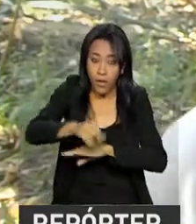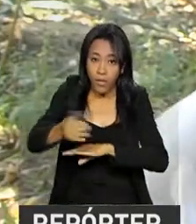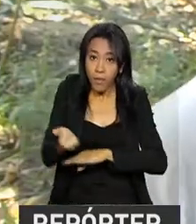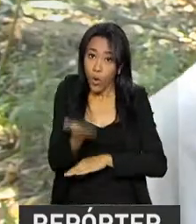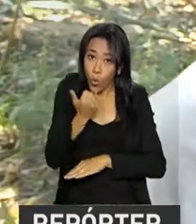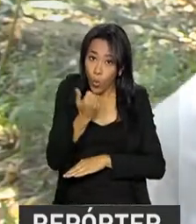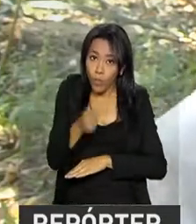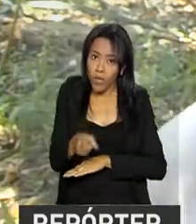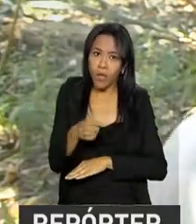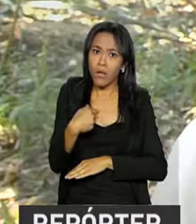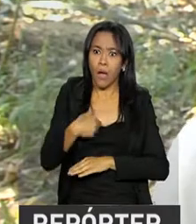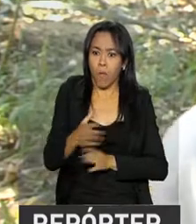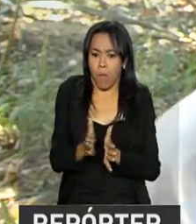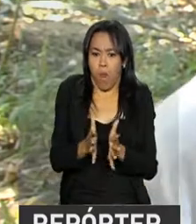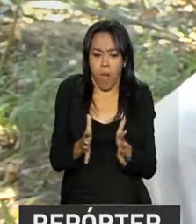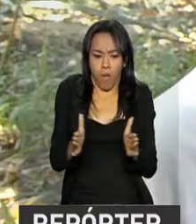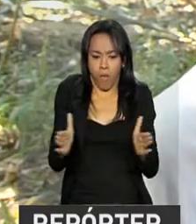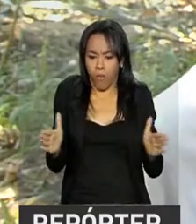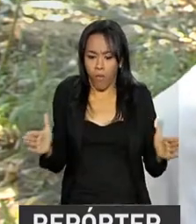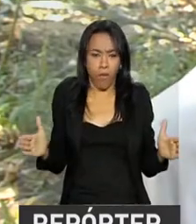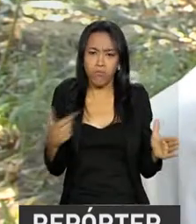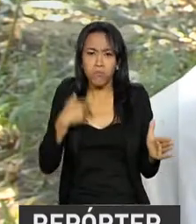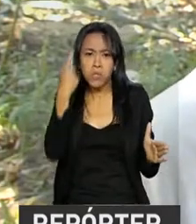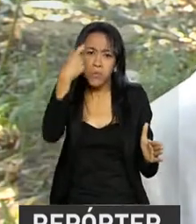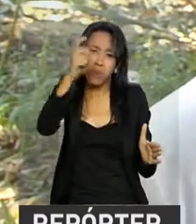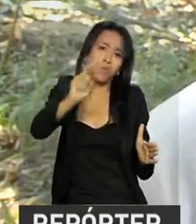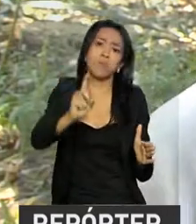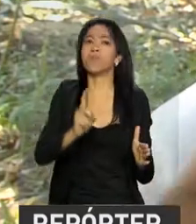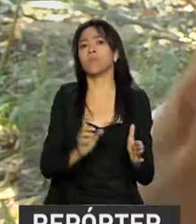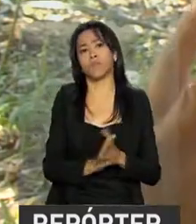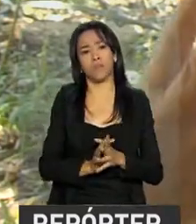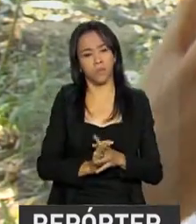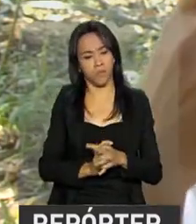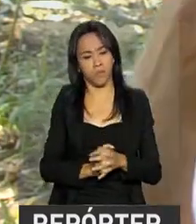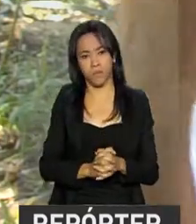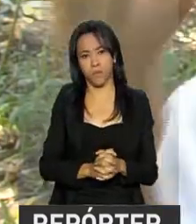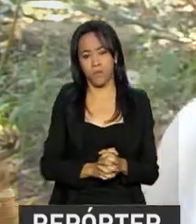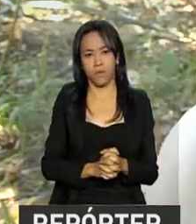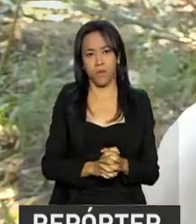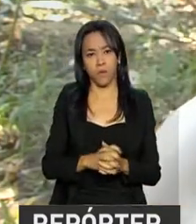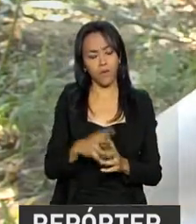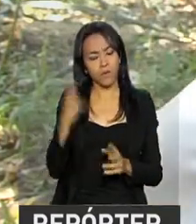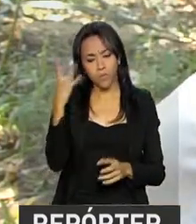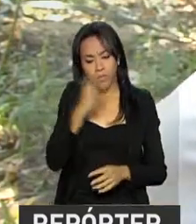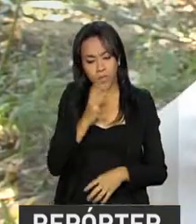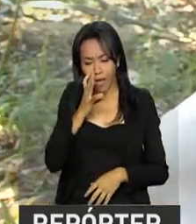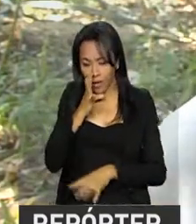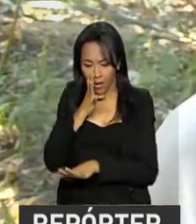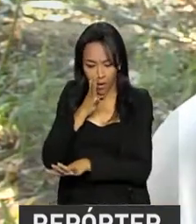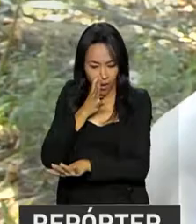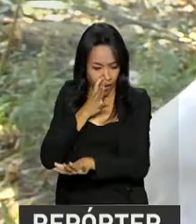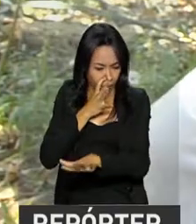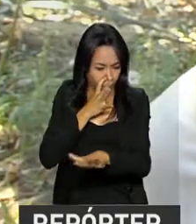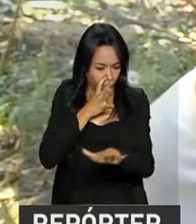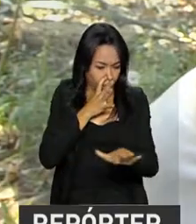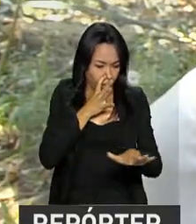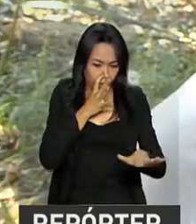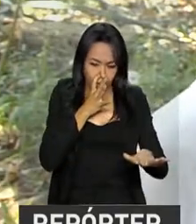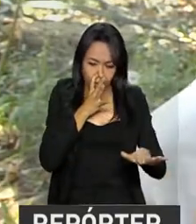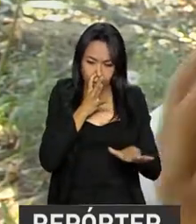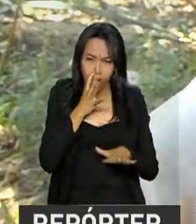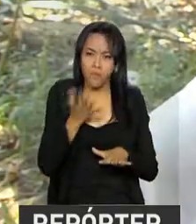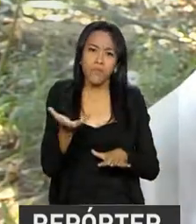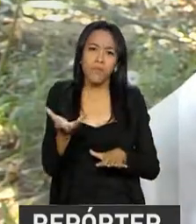produzindo grande quantidade ou uma uma coisa bonita está preocupado em traduzir uma